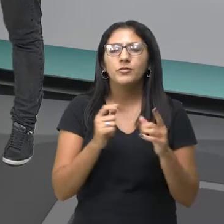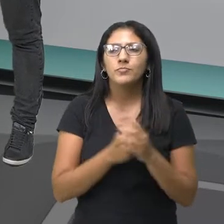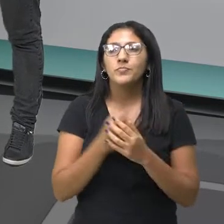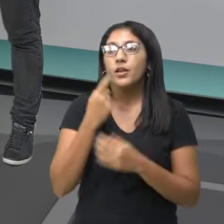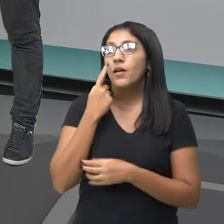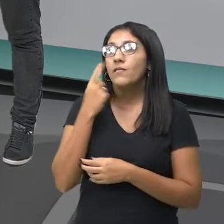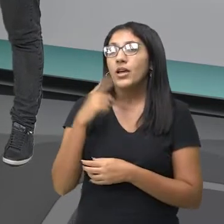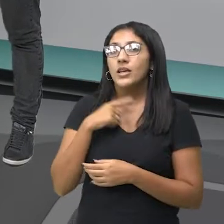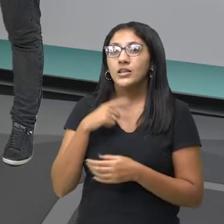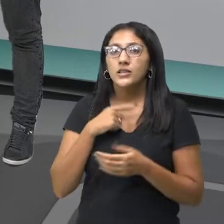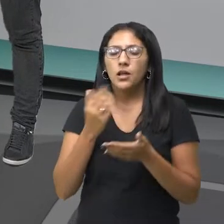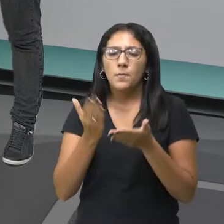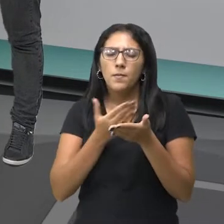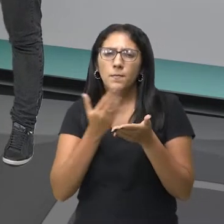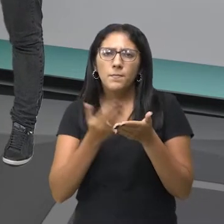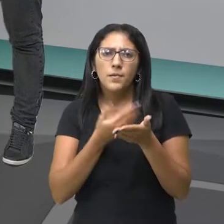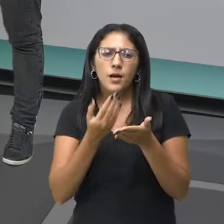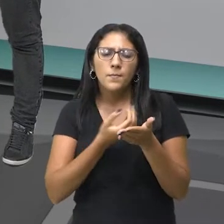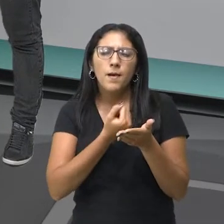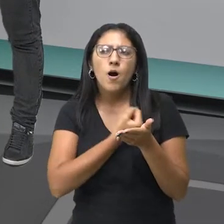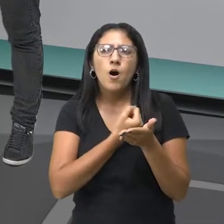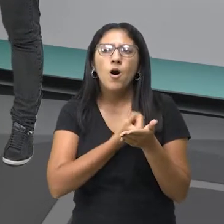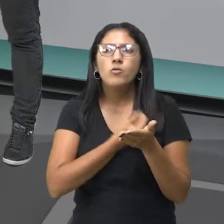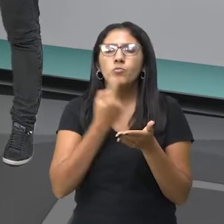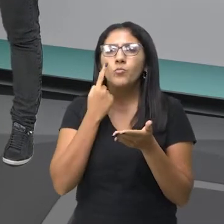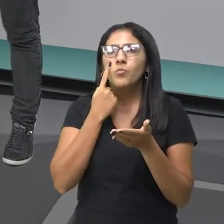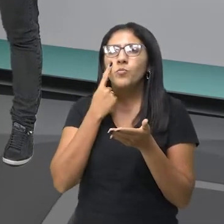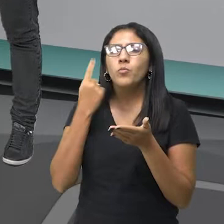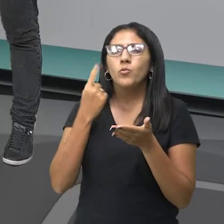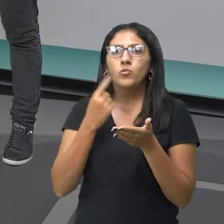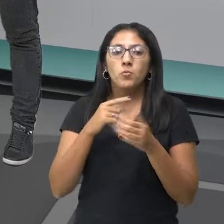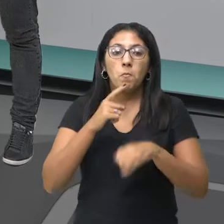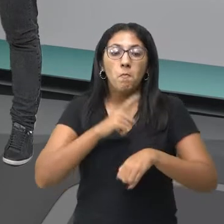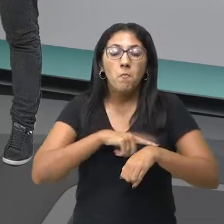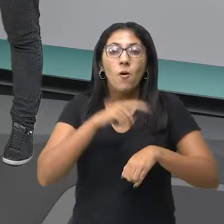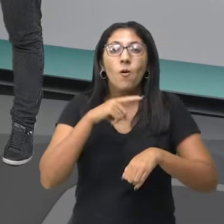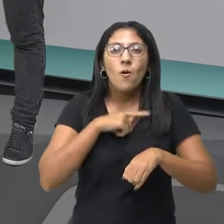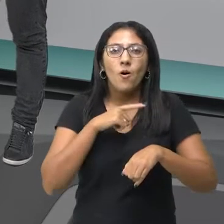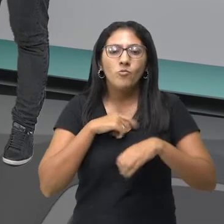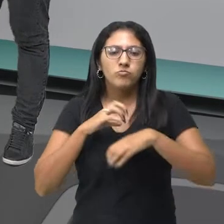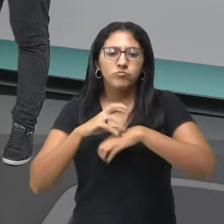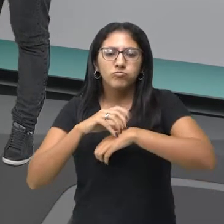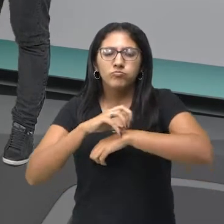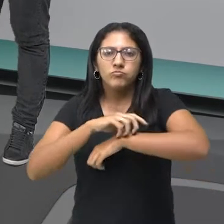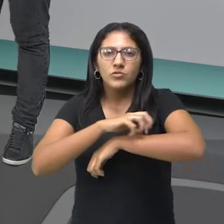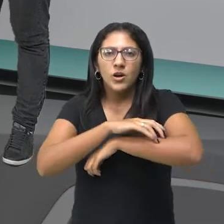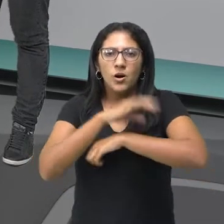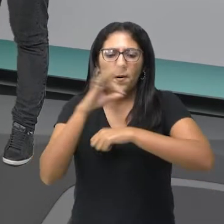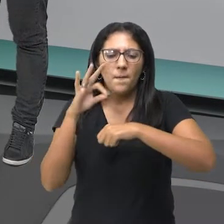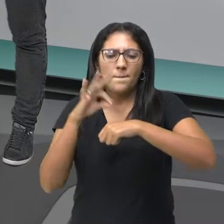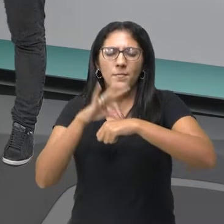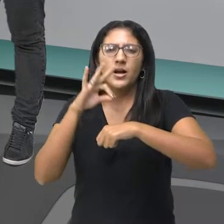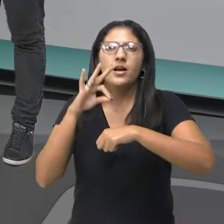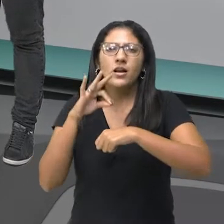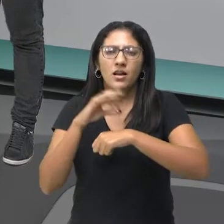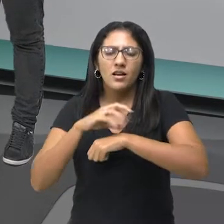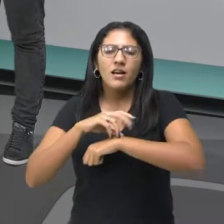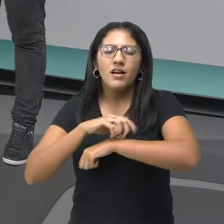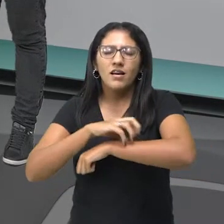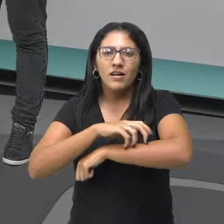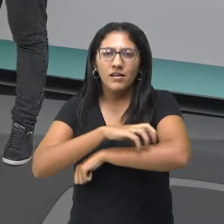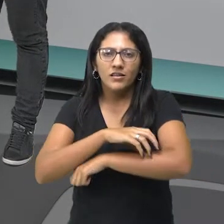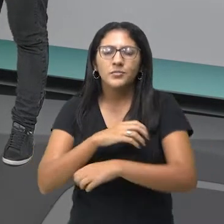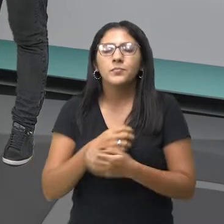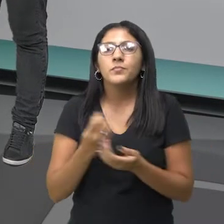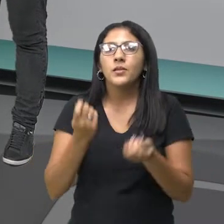exatamente a página da revista em quadrinho, o momento em que o personagem é picado pela aranha, né?